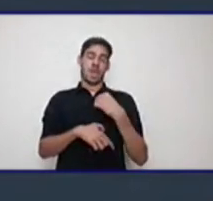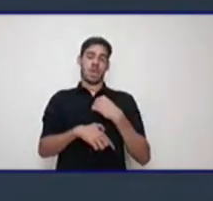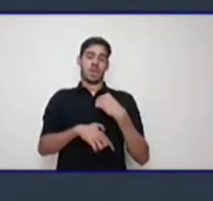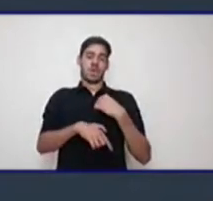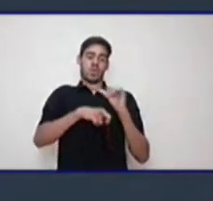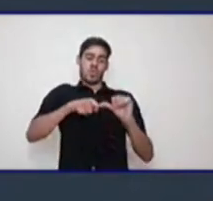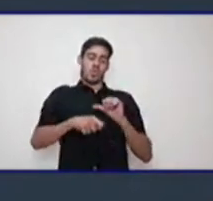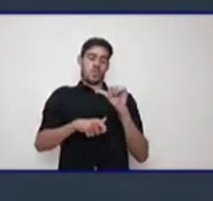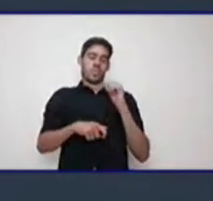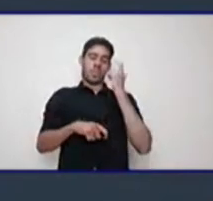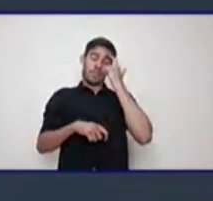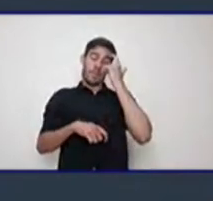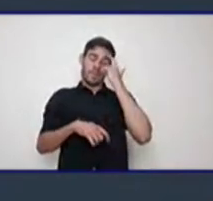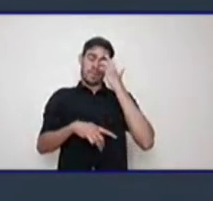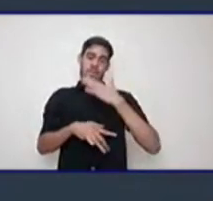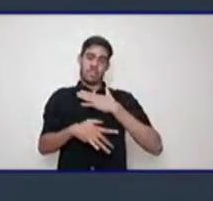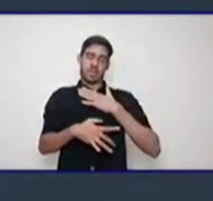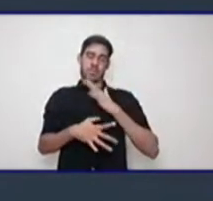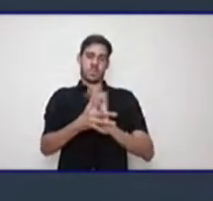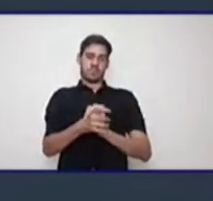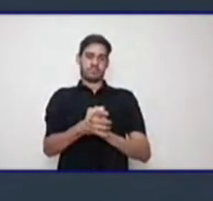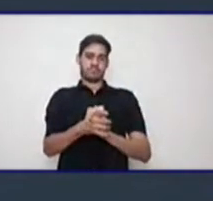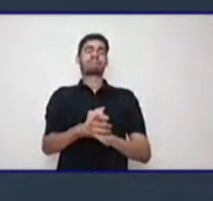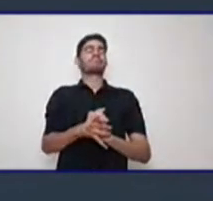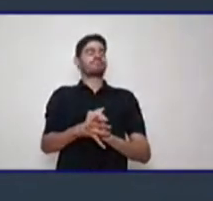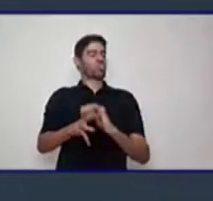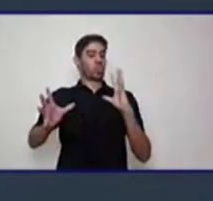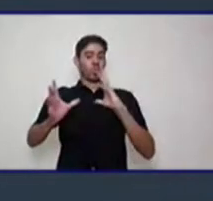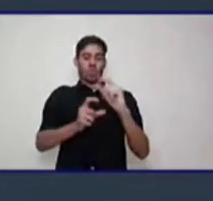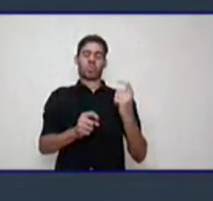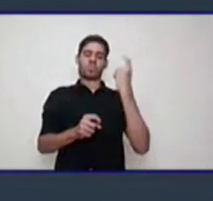mudei o meu raciocínio, mudei completamente, porque...